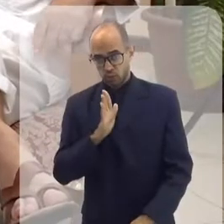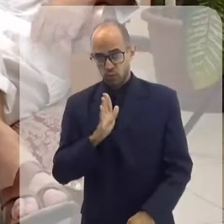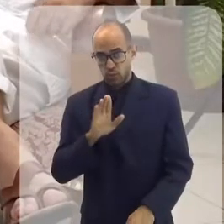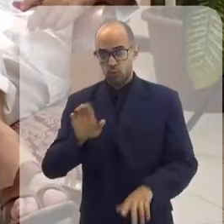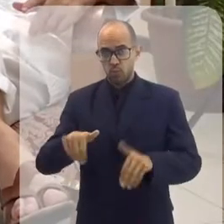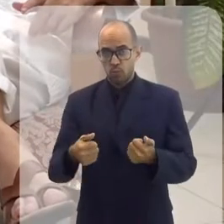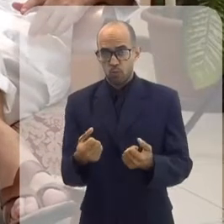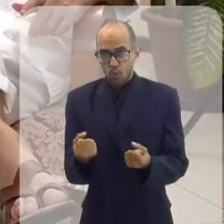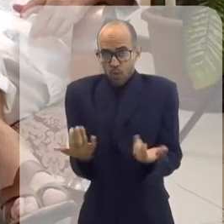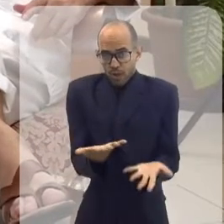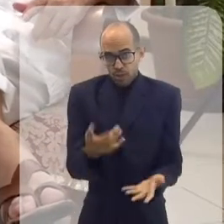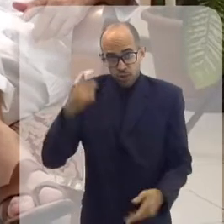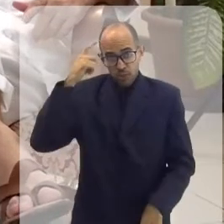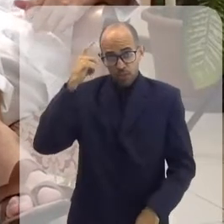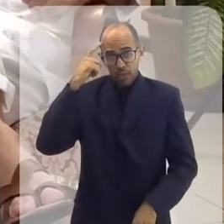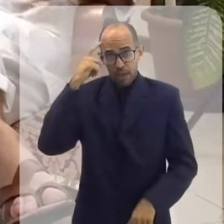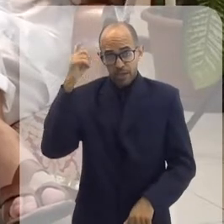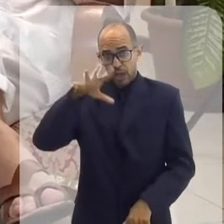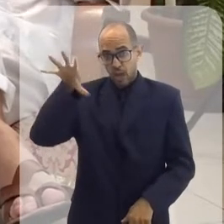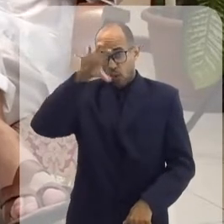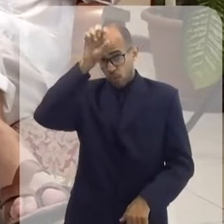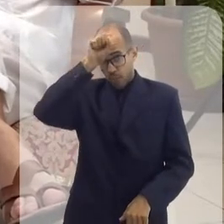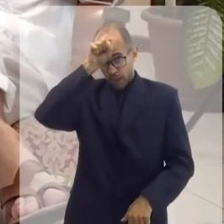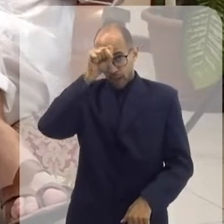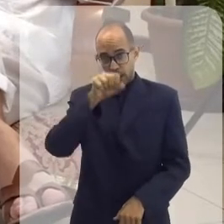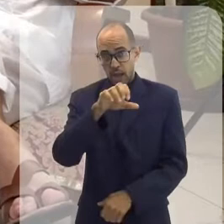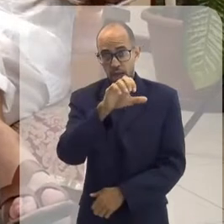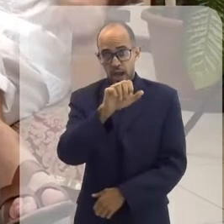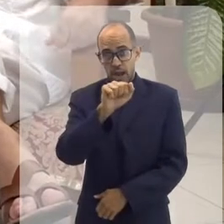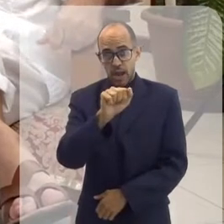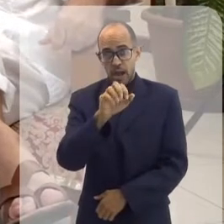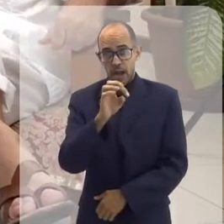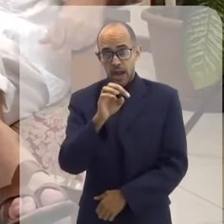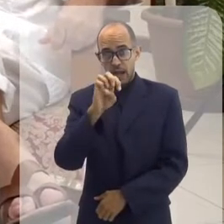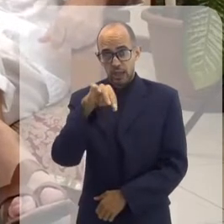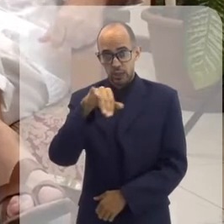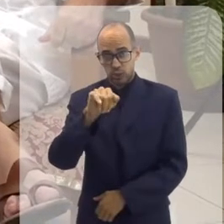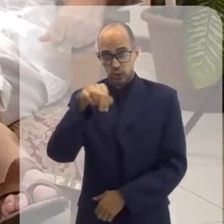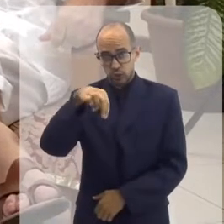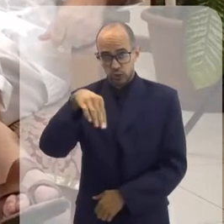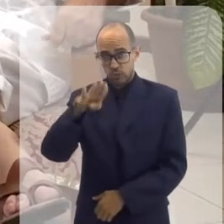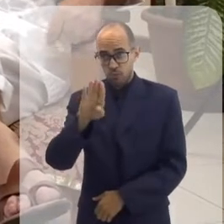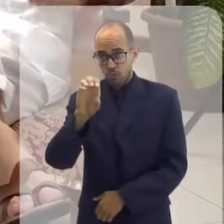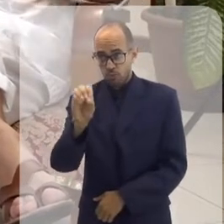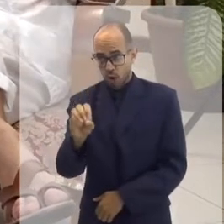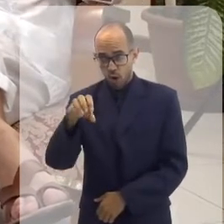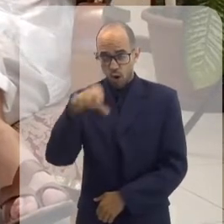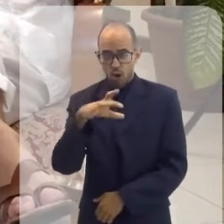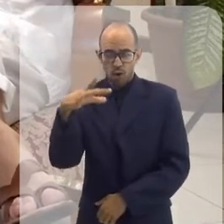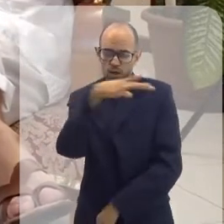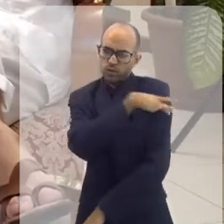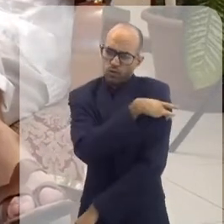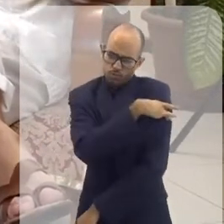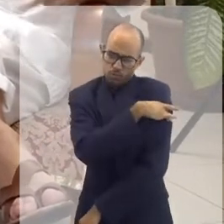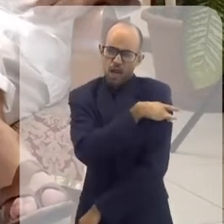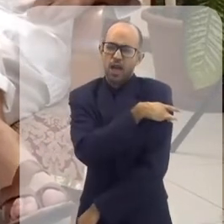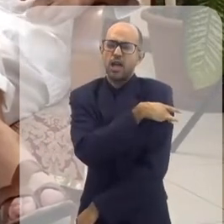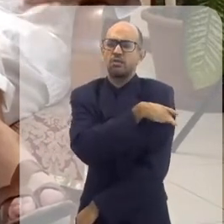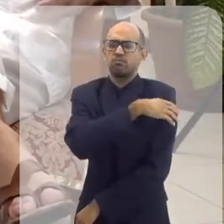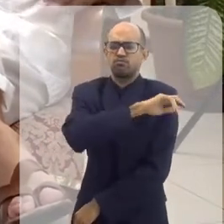quando a gente pensa Umbanda Catimbó tambor-de-mina candomblé